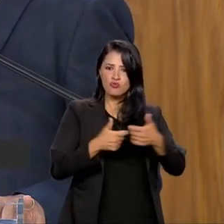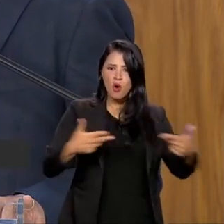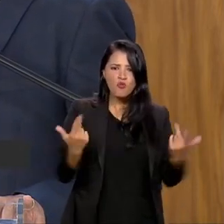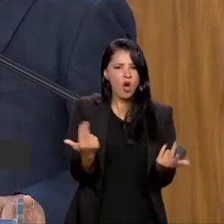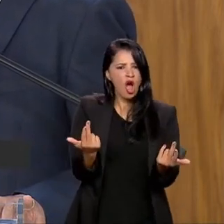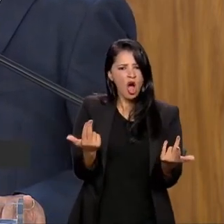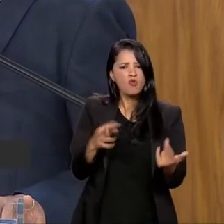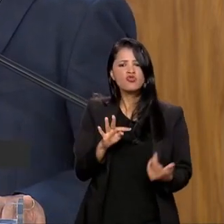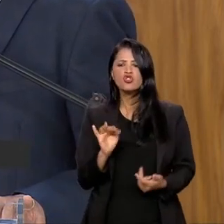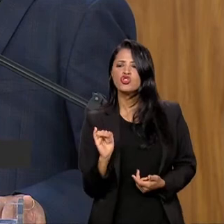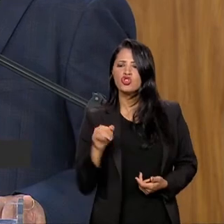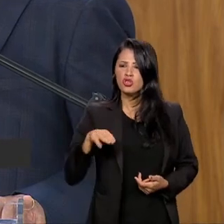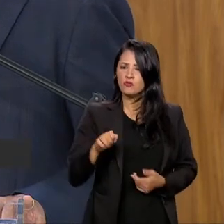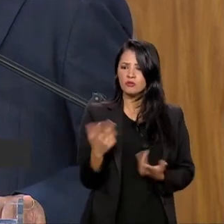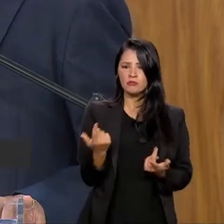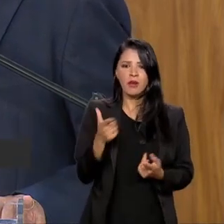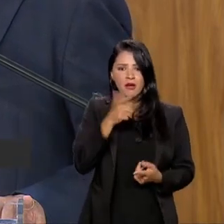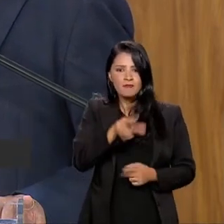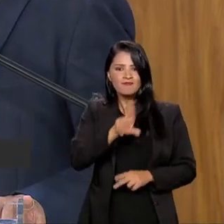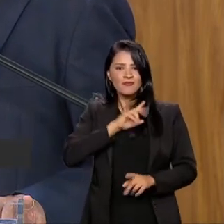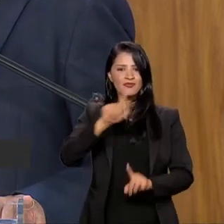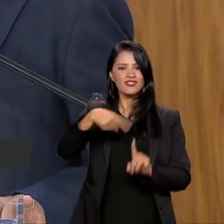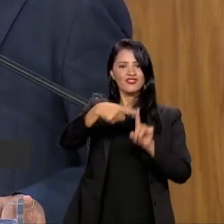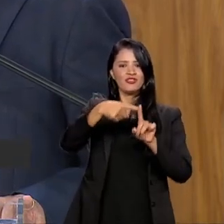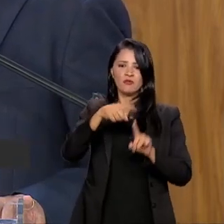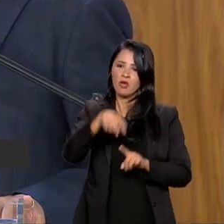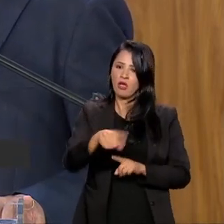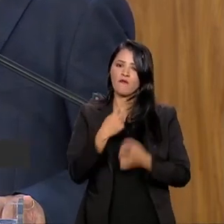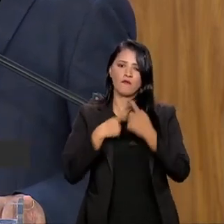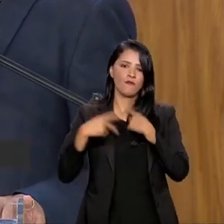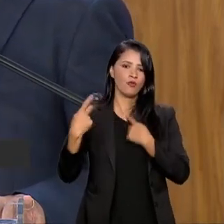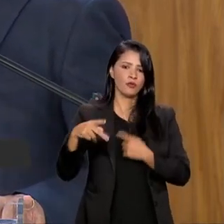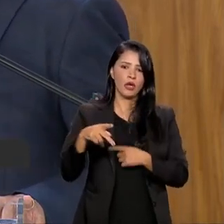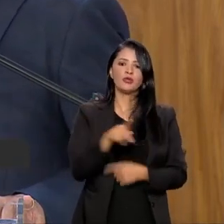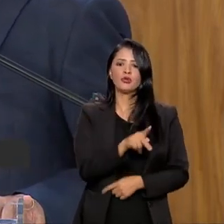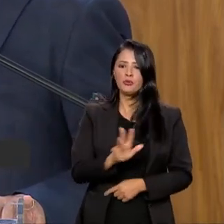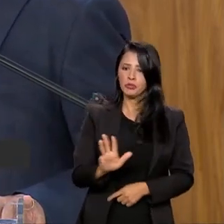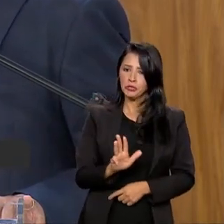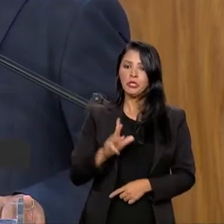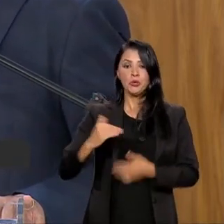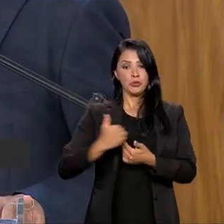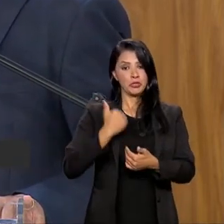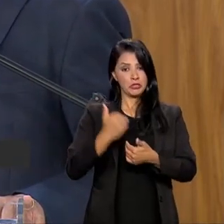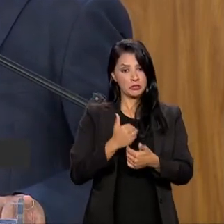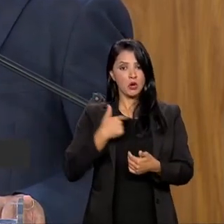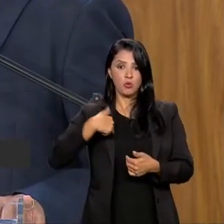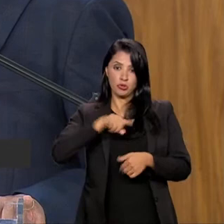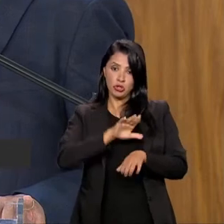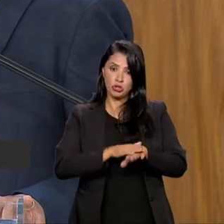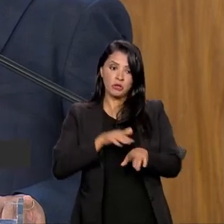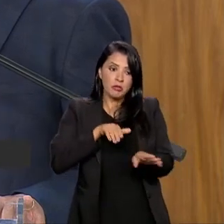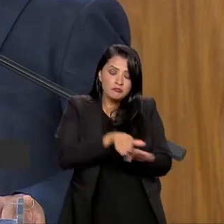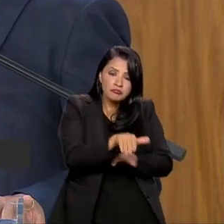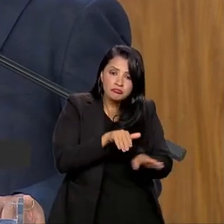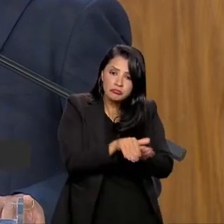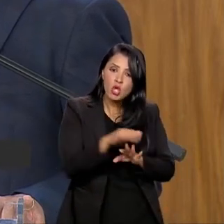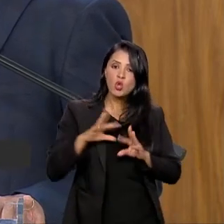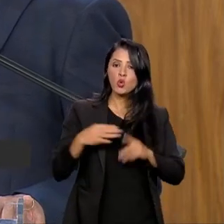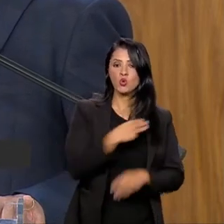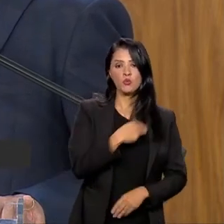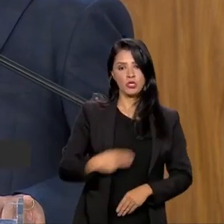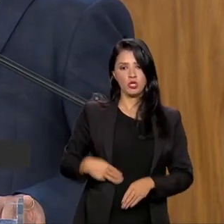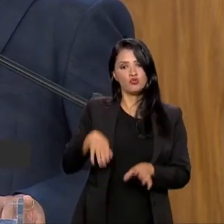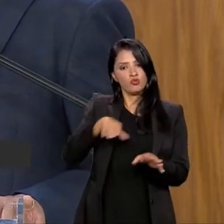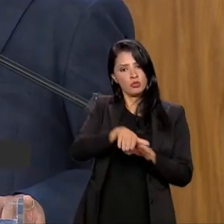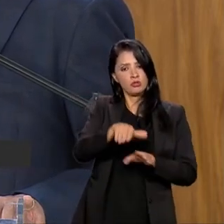coisas tenham um resultado positivo. É isso que o presidente deseja e é essa orientação que vai ser dada pelos todos os ministros